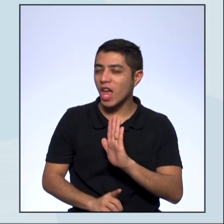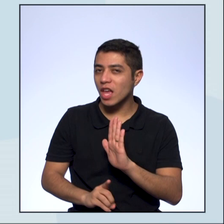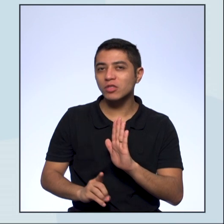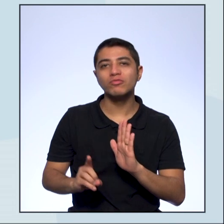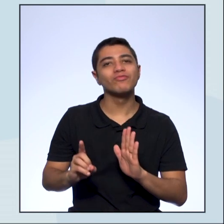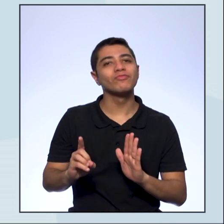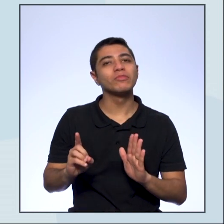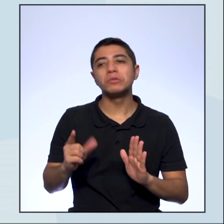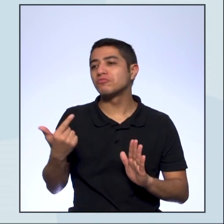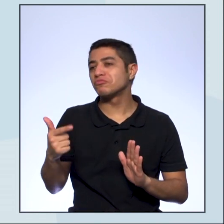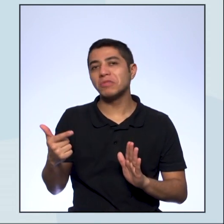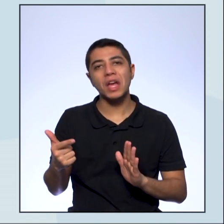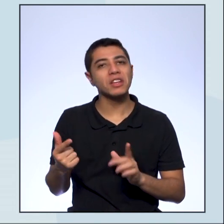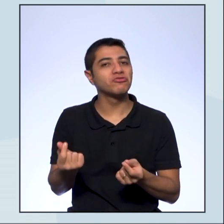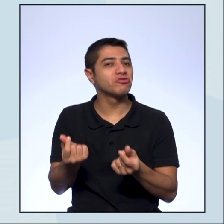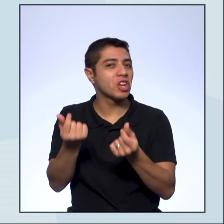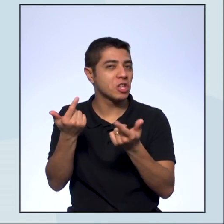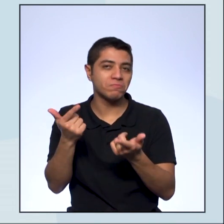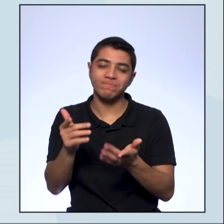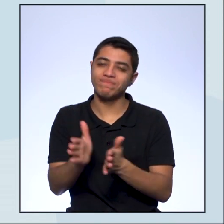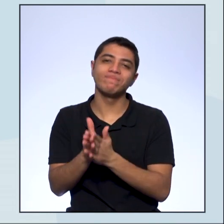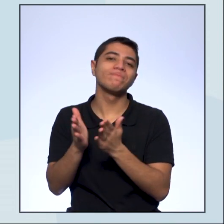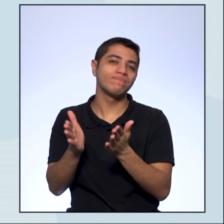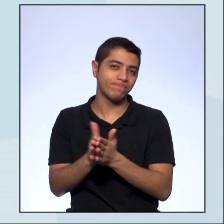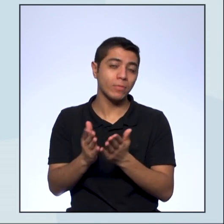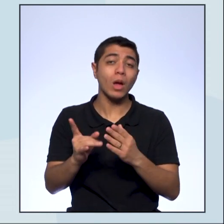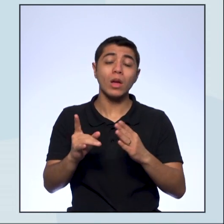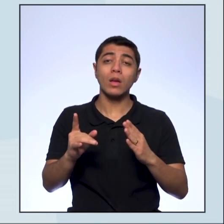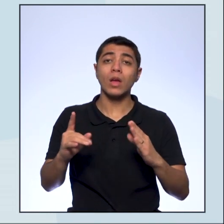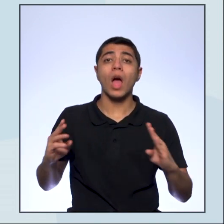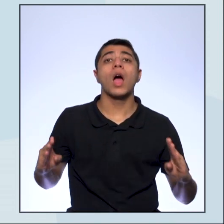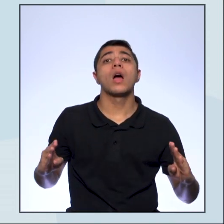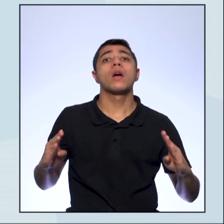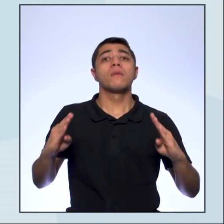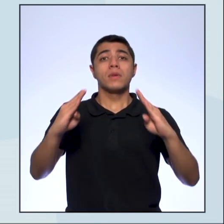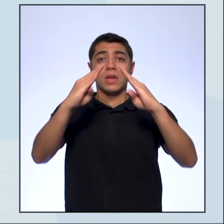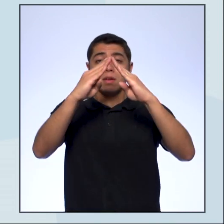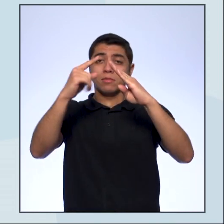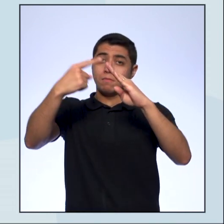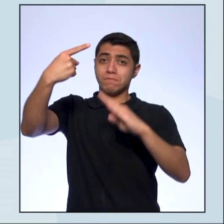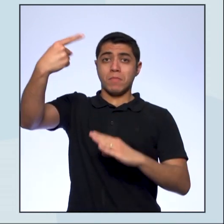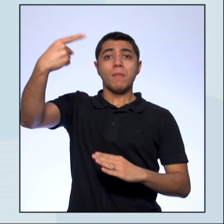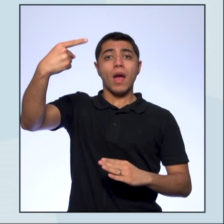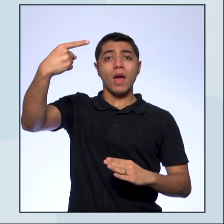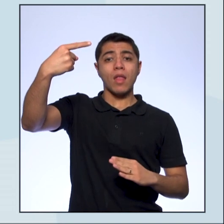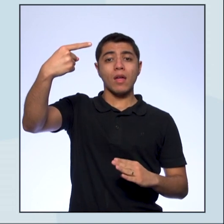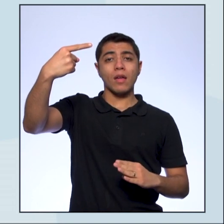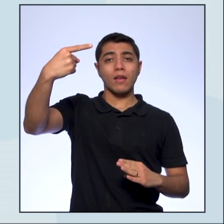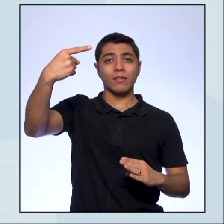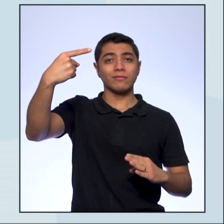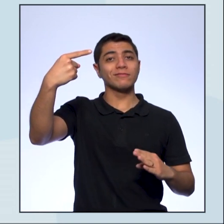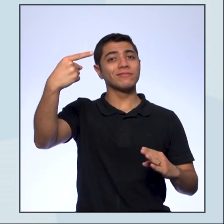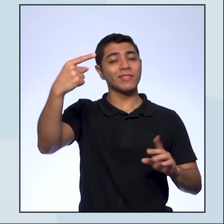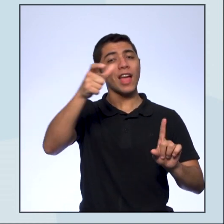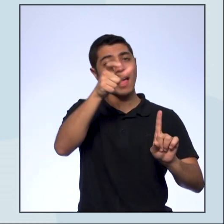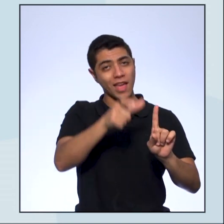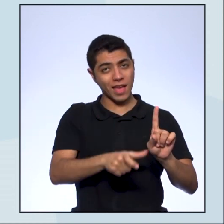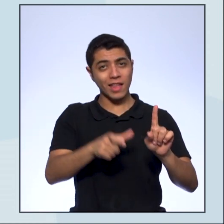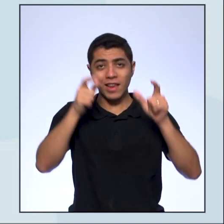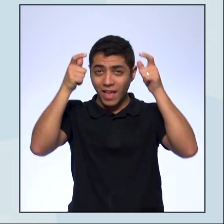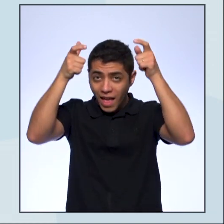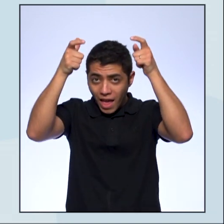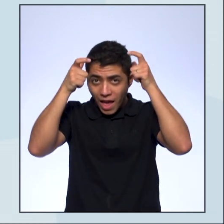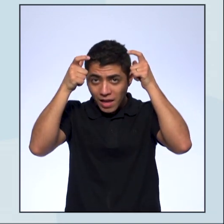ponta da pirâmide, lá em cima, o soberano faraó, né? Que a figura do faraó era atrelada, associada à figura